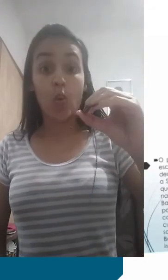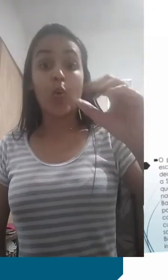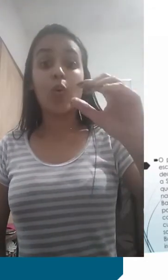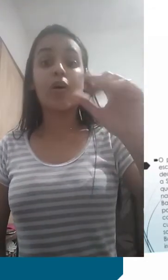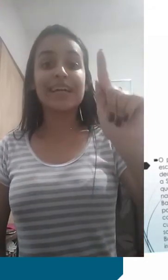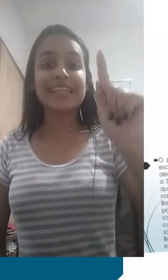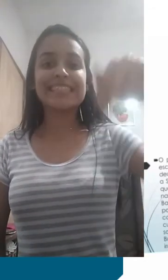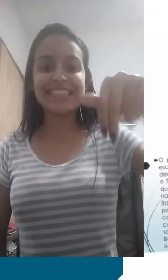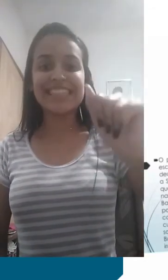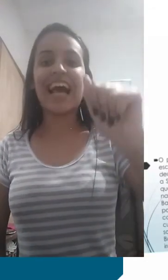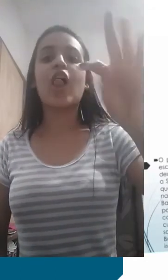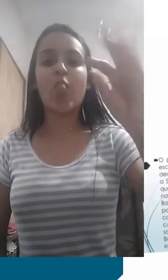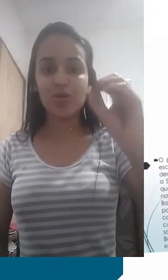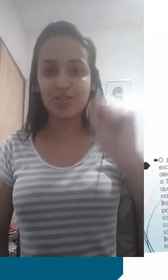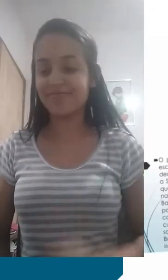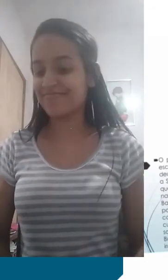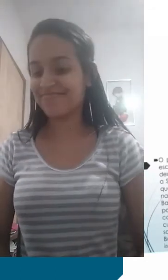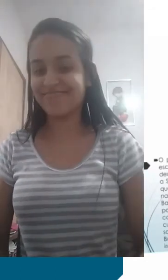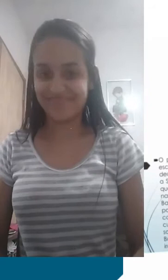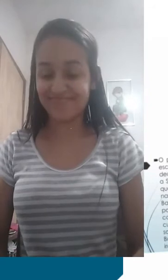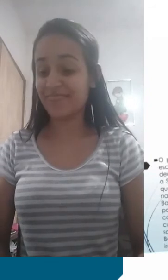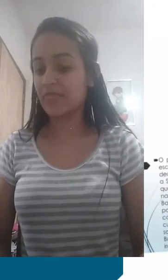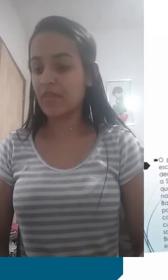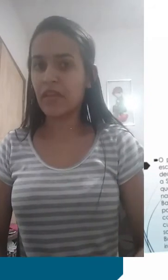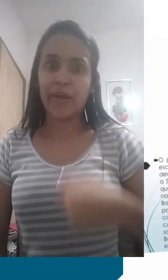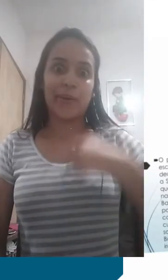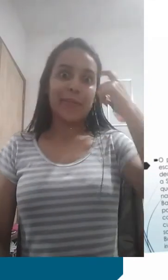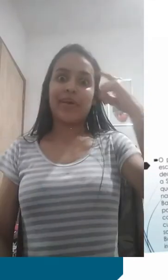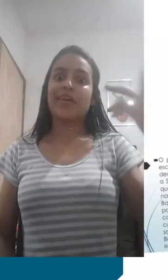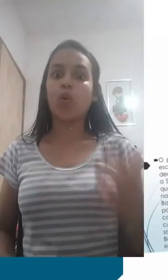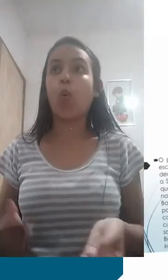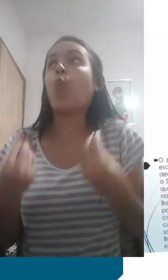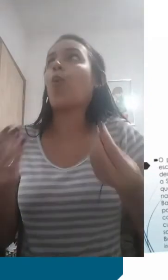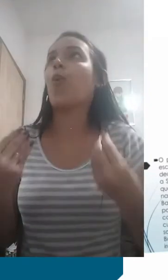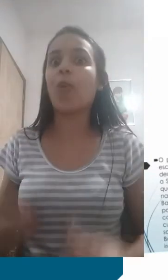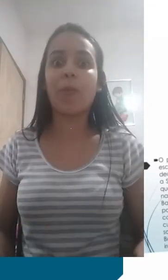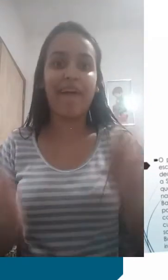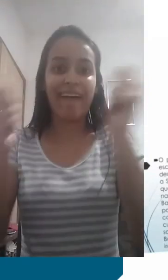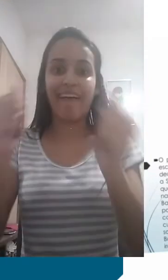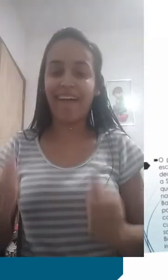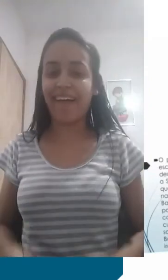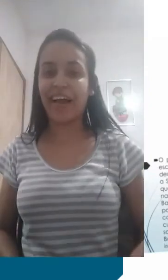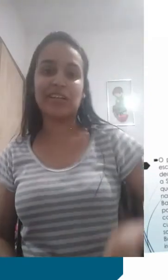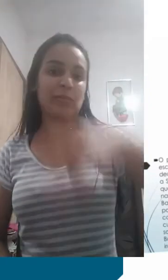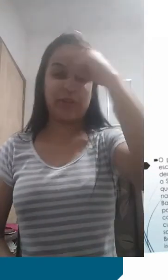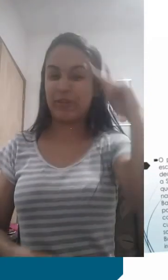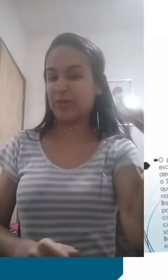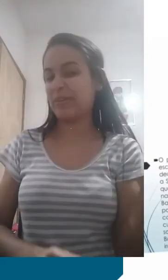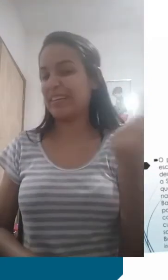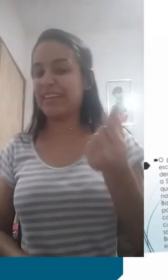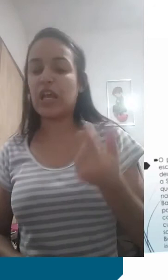teatro reservado à arte burguesa, né? À elite, que era acostumado com certo tipo de